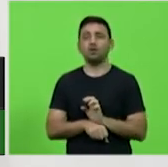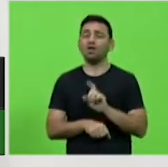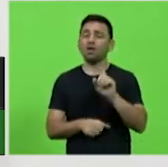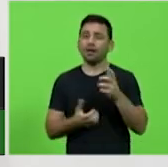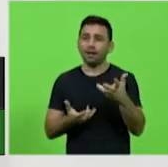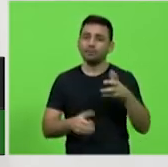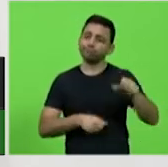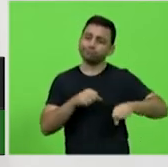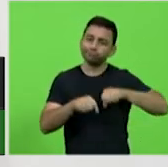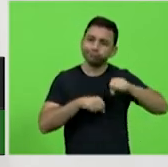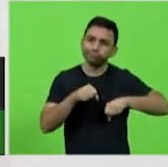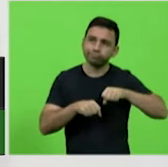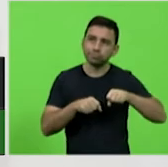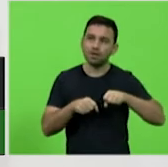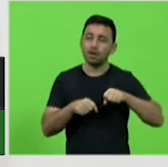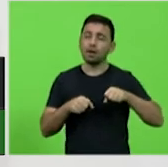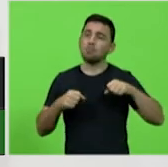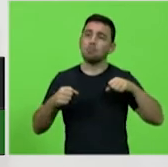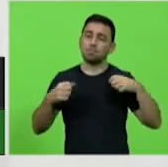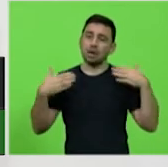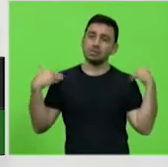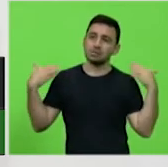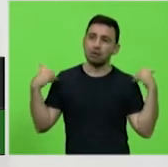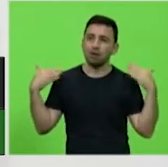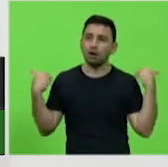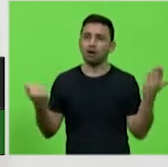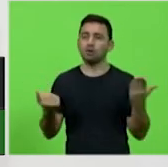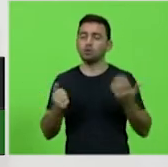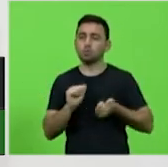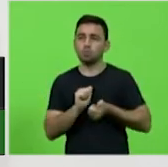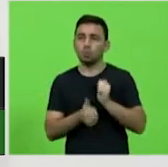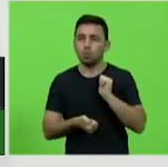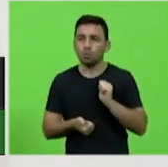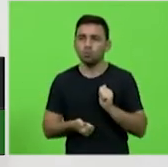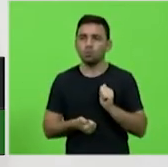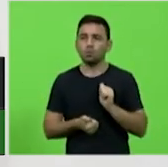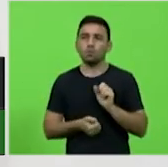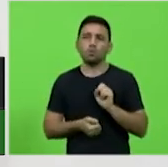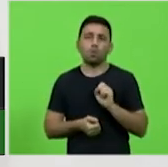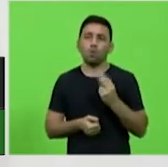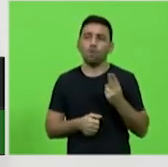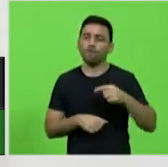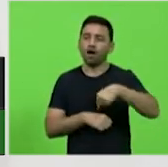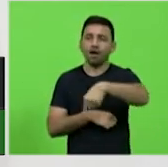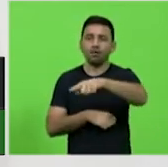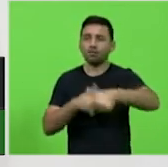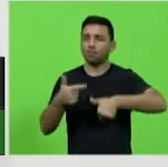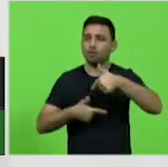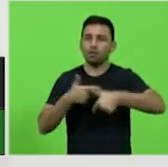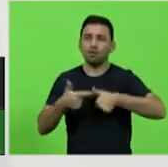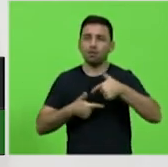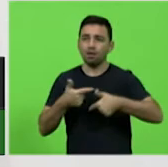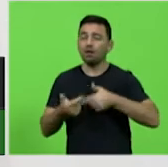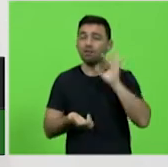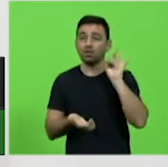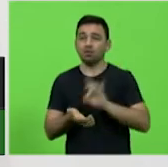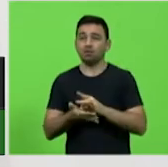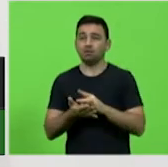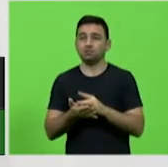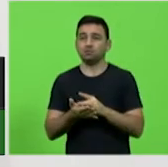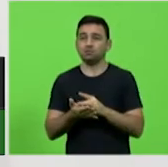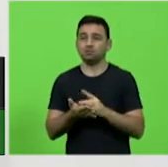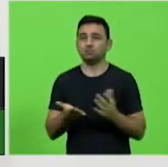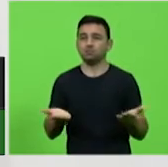pedalarem, seja a lazer, seja a esporte ou seja para ir trabalhar. Isso é uma realidade que